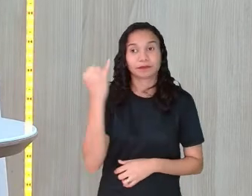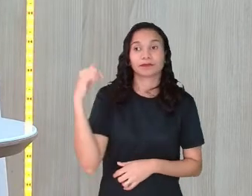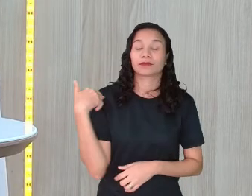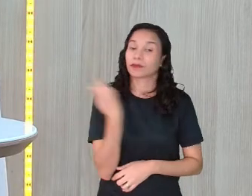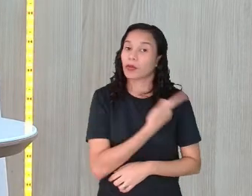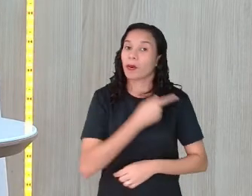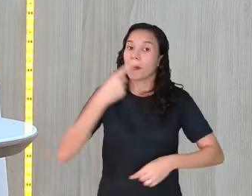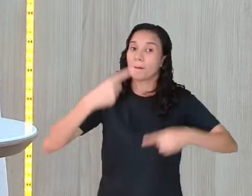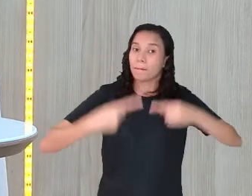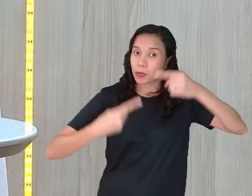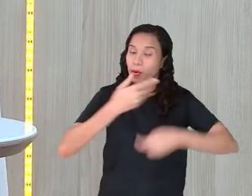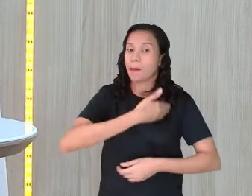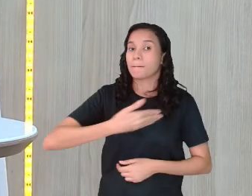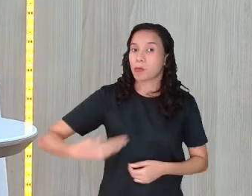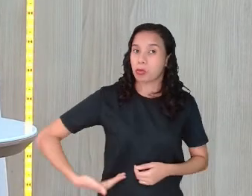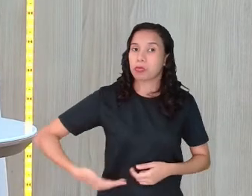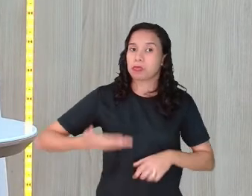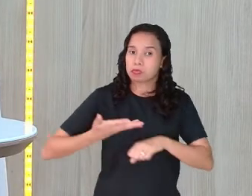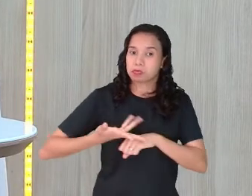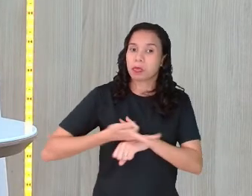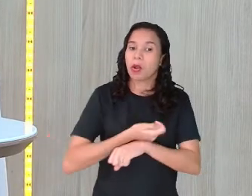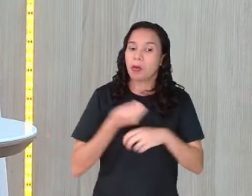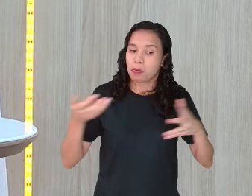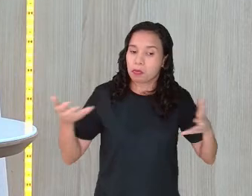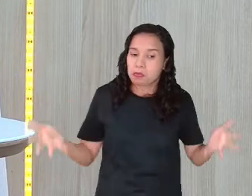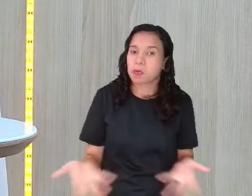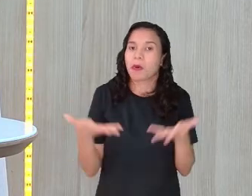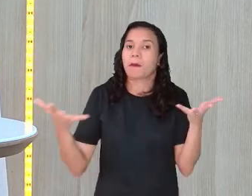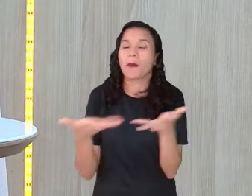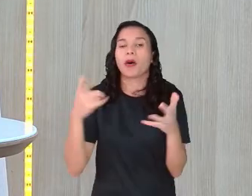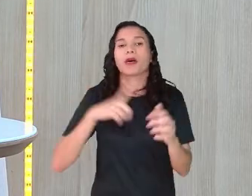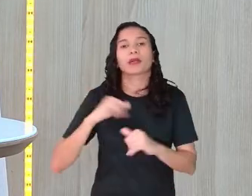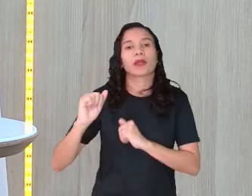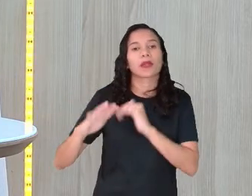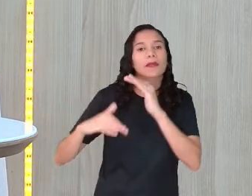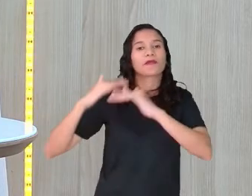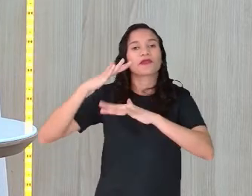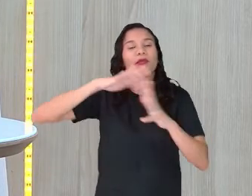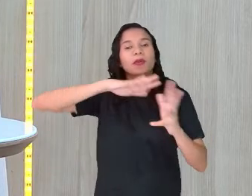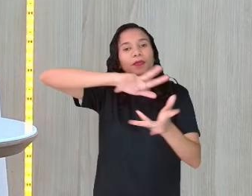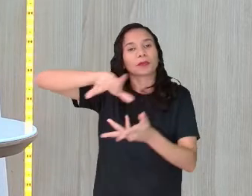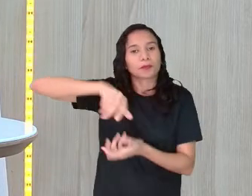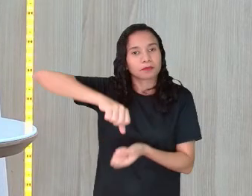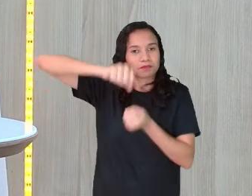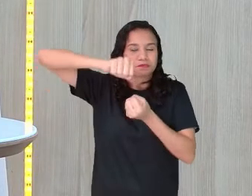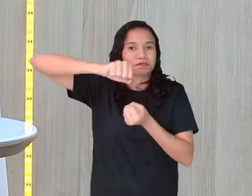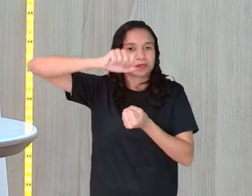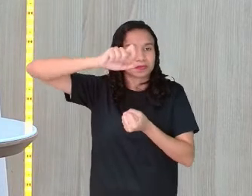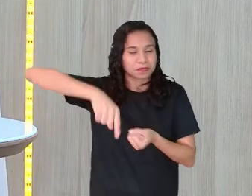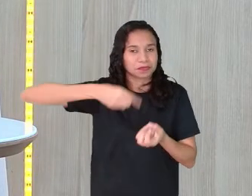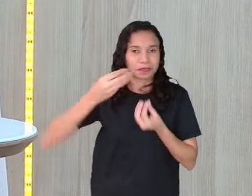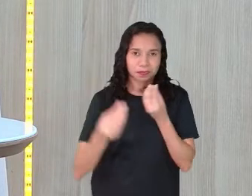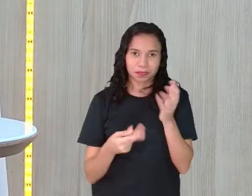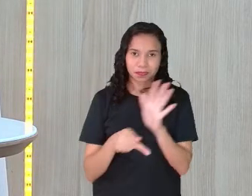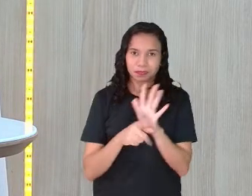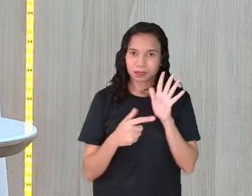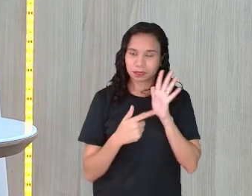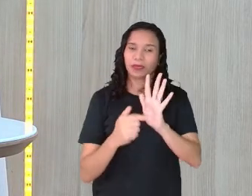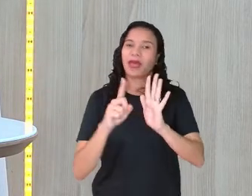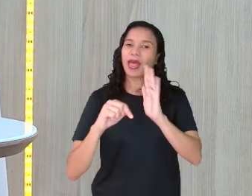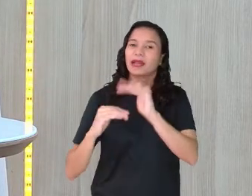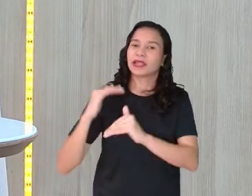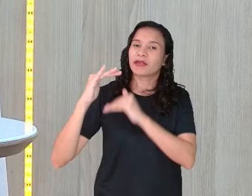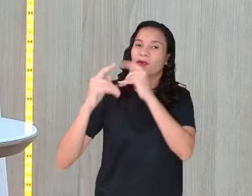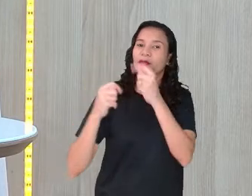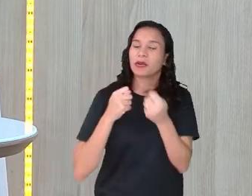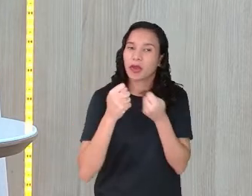políticas públicas mais eficientes com a sustentabilidade, né? Que é essa questão aí.